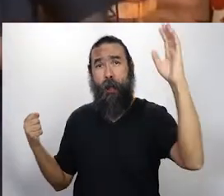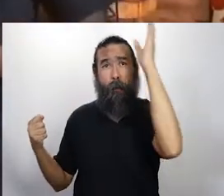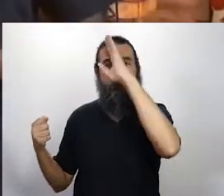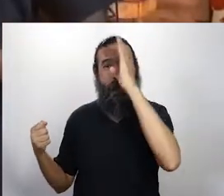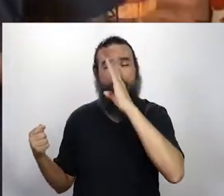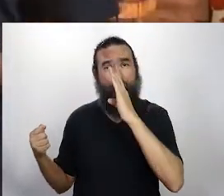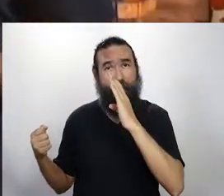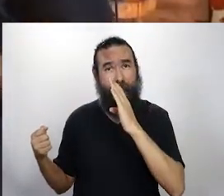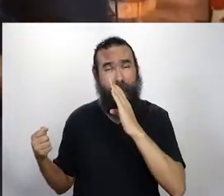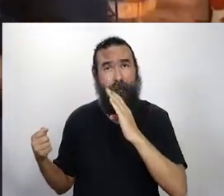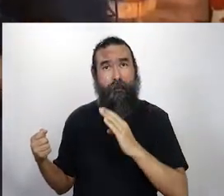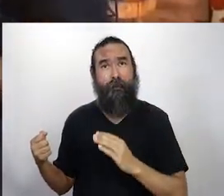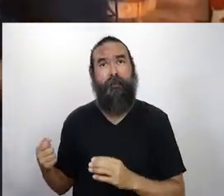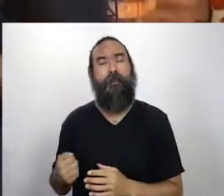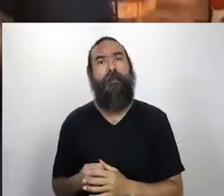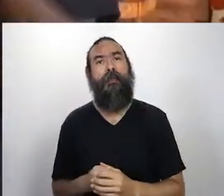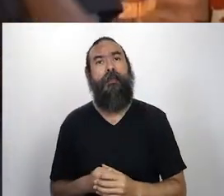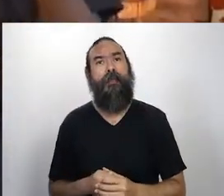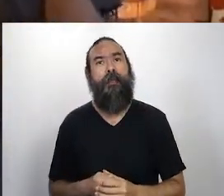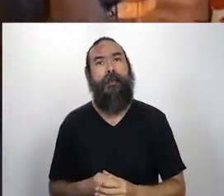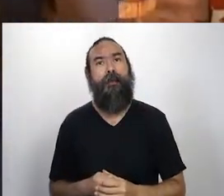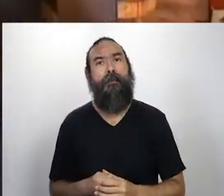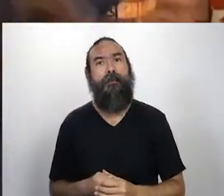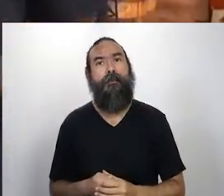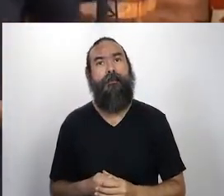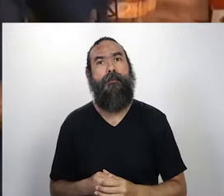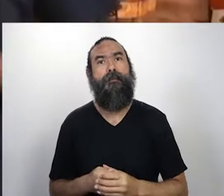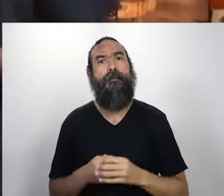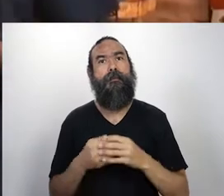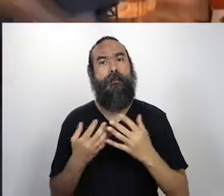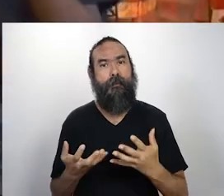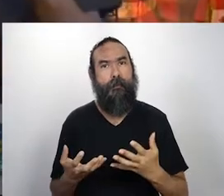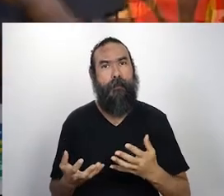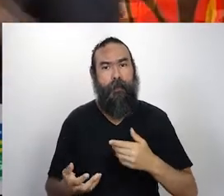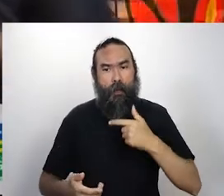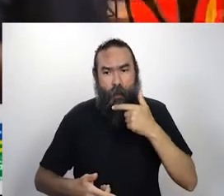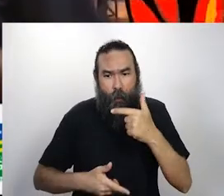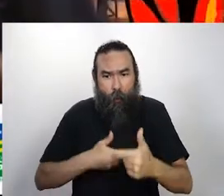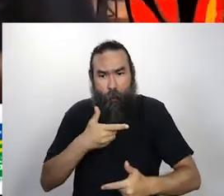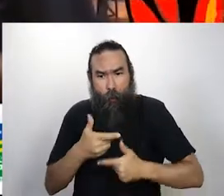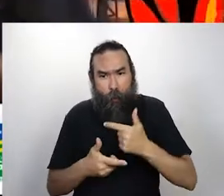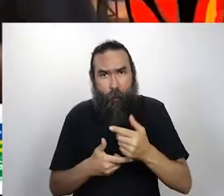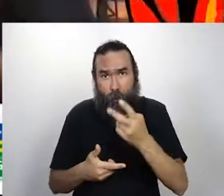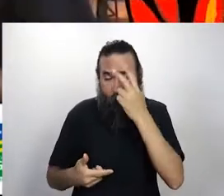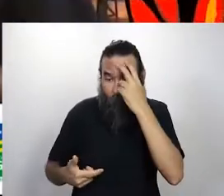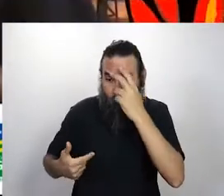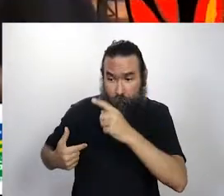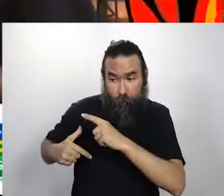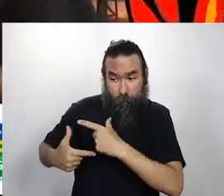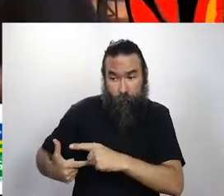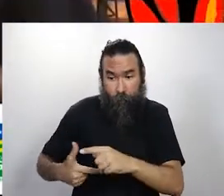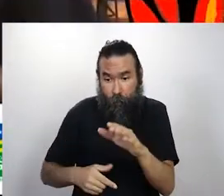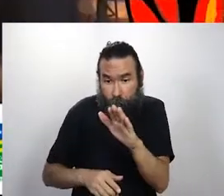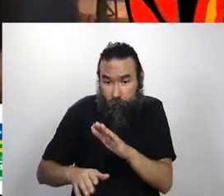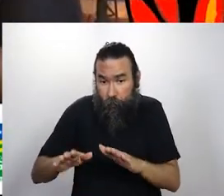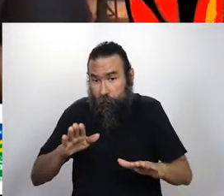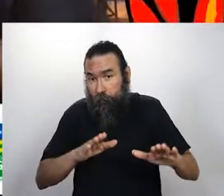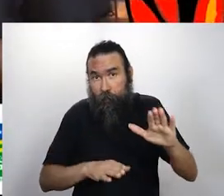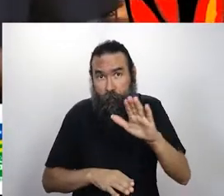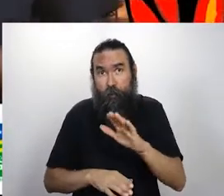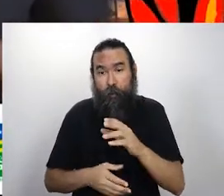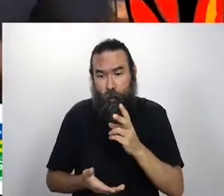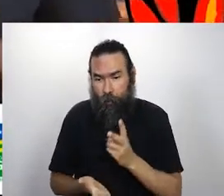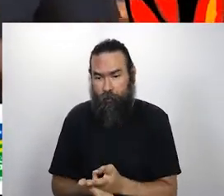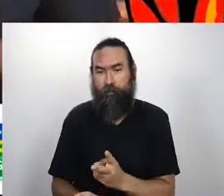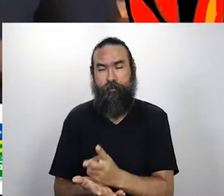eles são guardiões, né? Lá eles dão a segurança, guardam bem guardadinho lá as tradições, né, Narelle? É isso